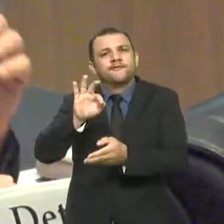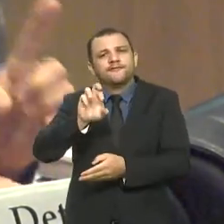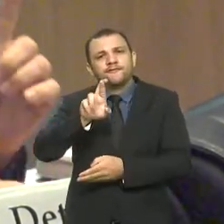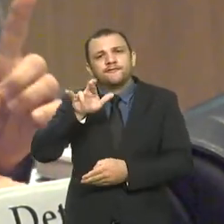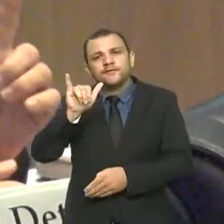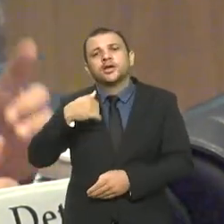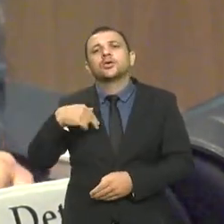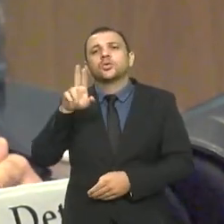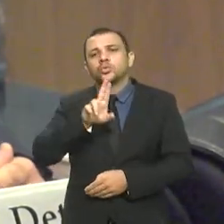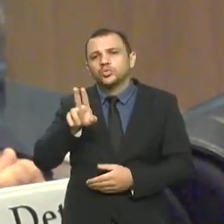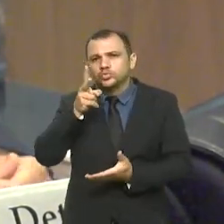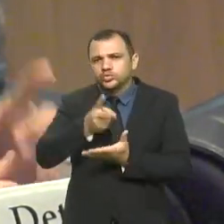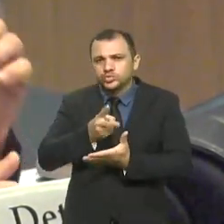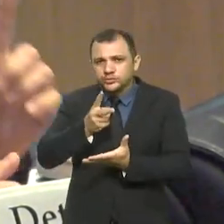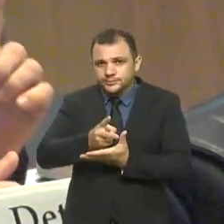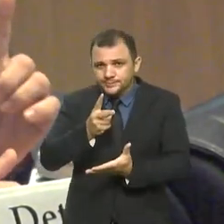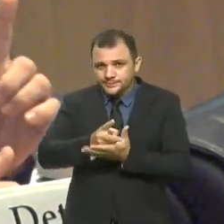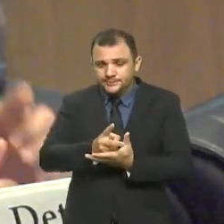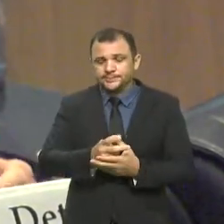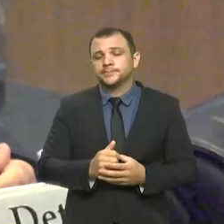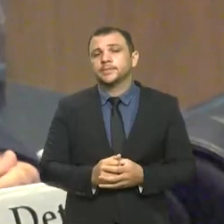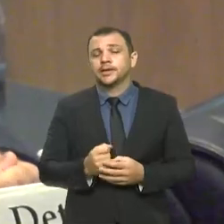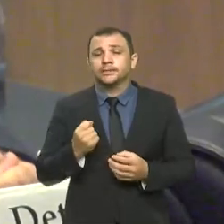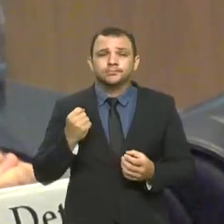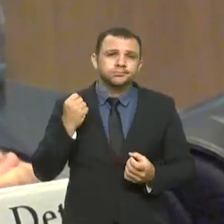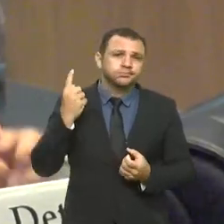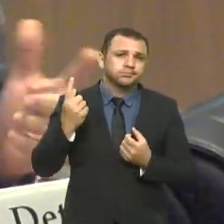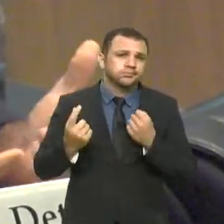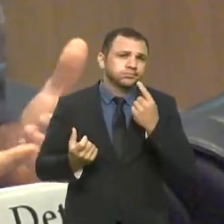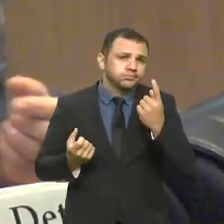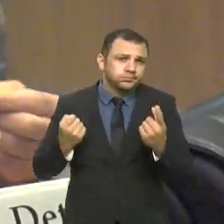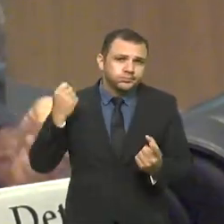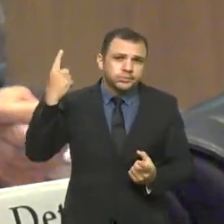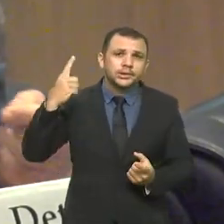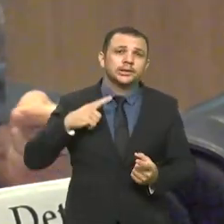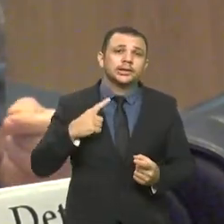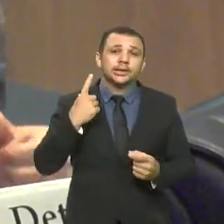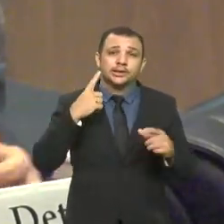constantemente. Dificilmente há uma semana